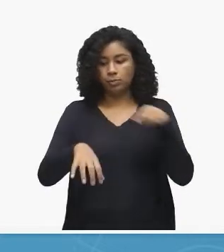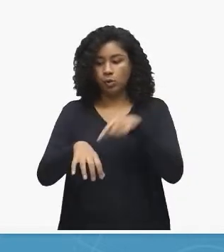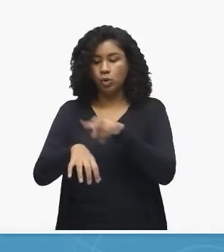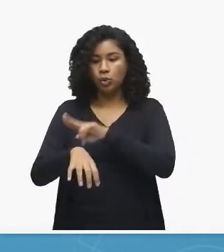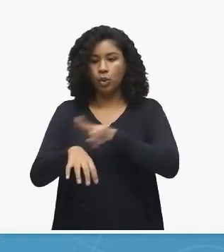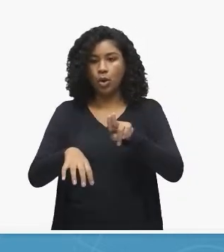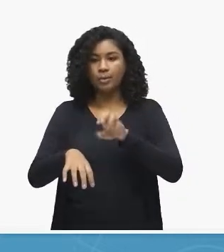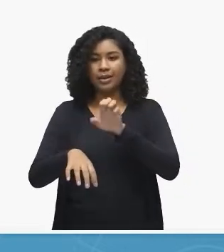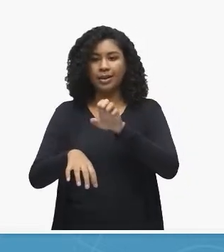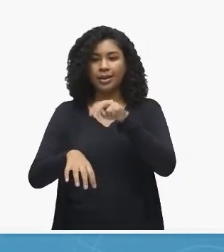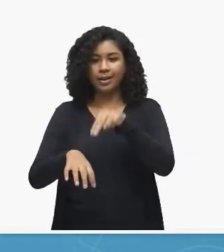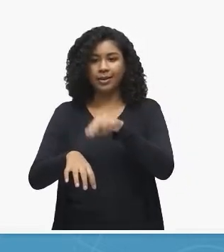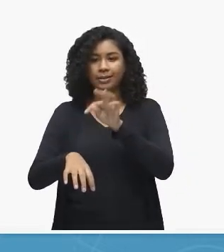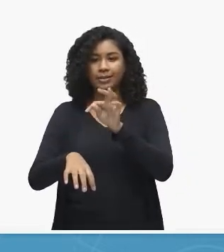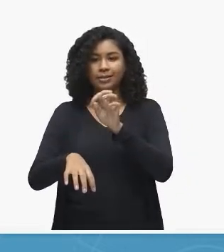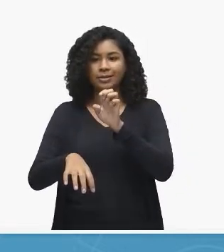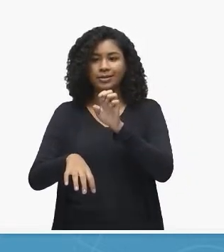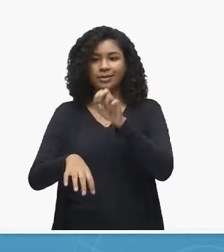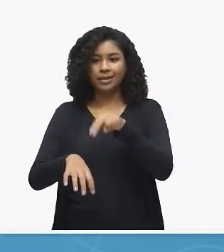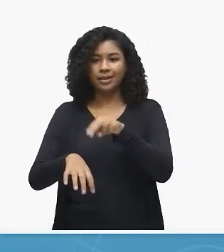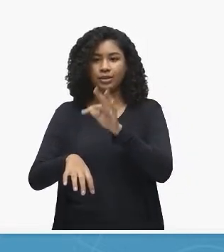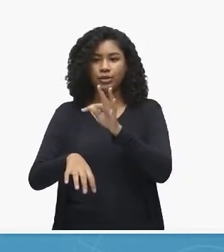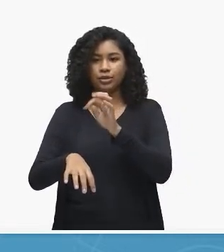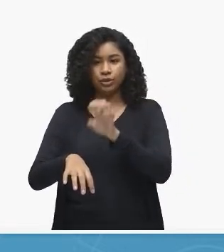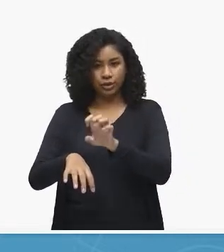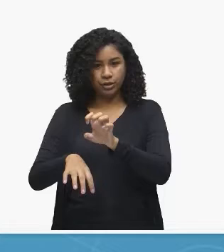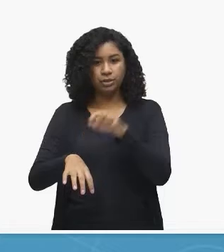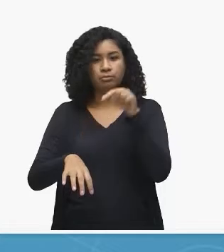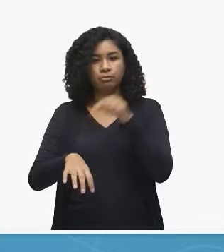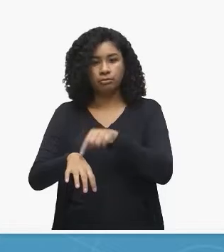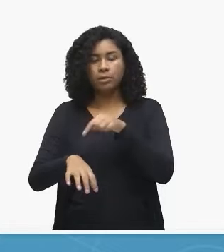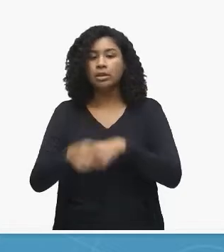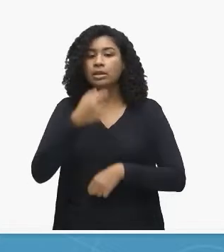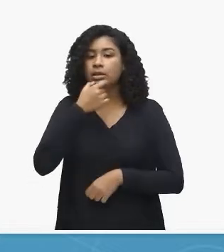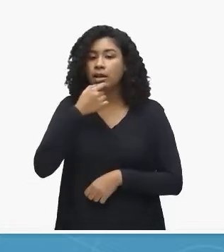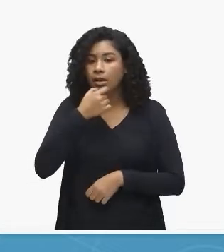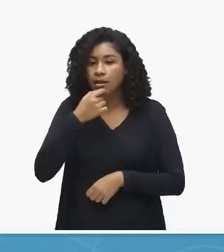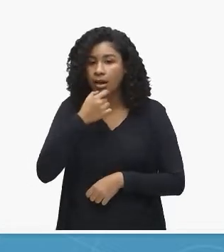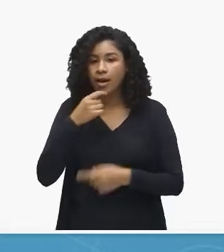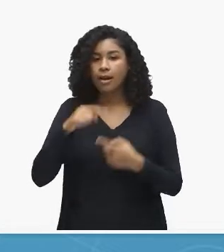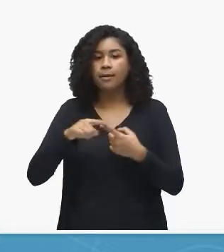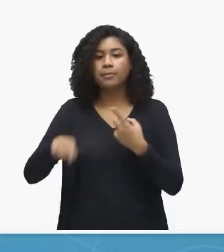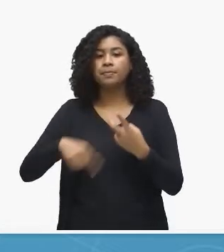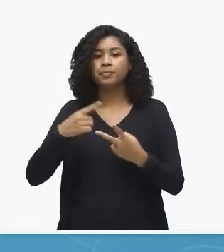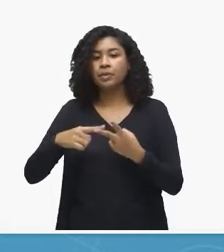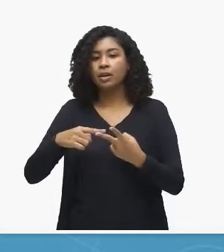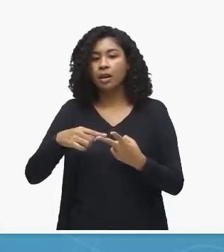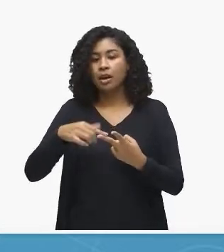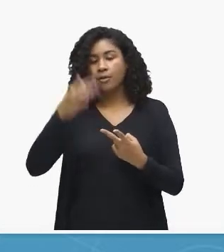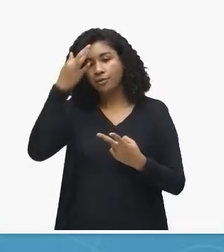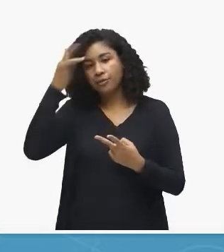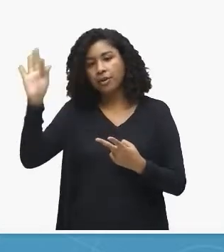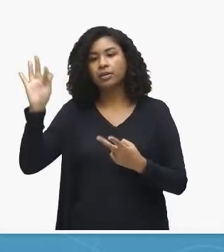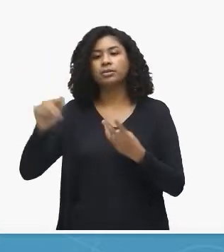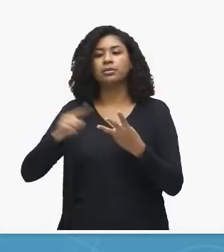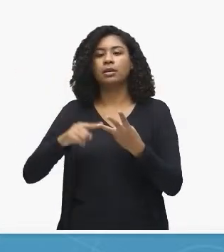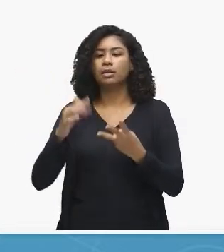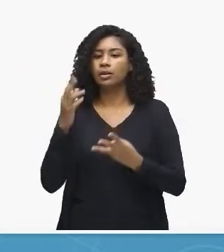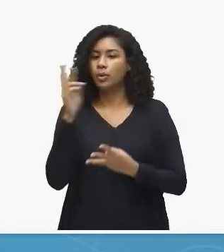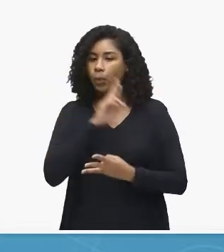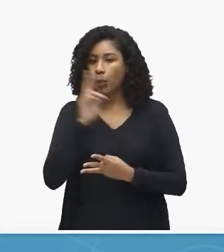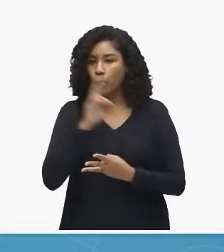anotações. Inglaterra, França e Rússia. Então a gente observa aqui, né, que de um lado, vou colocar